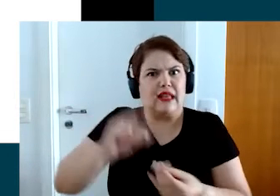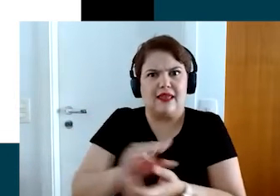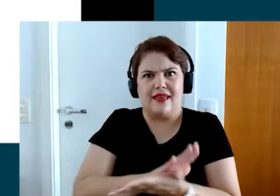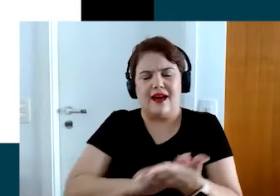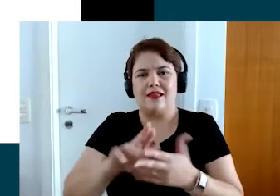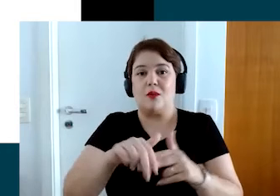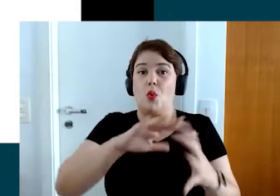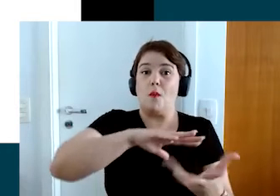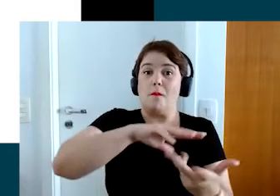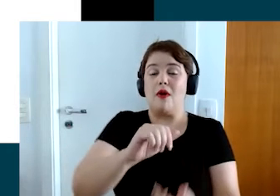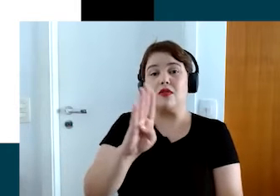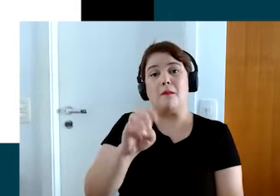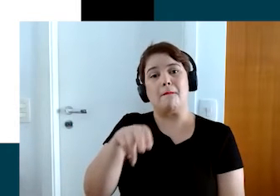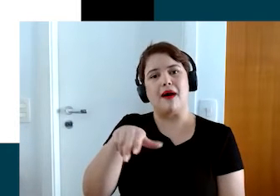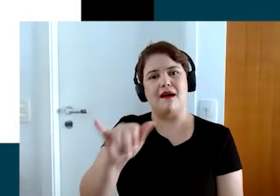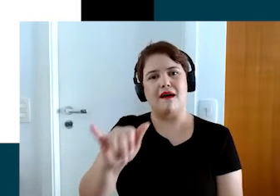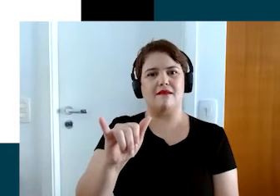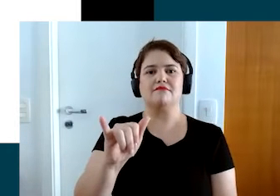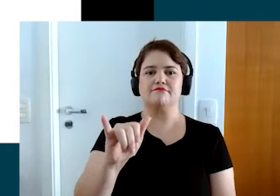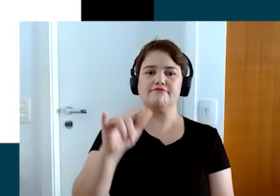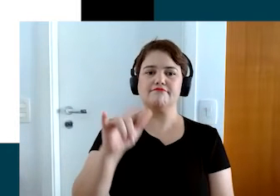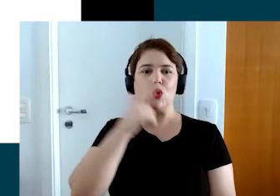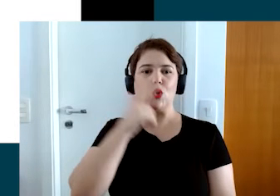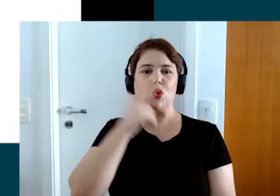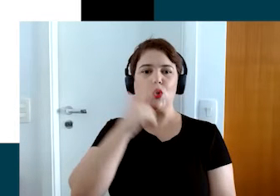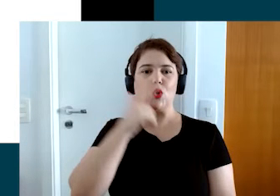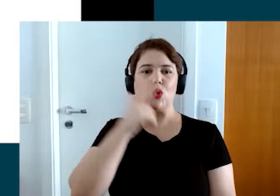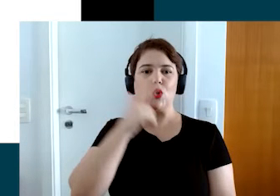mundo BUNny, a gente consegue perceber que ele evidencia ali, né,